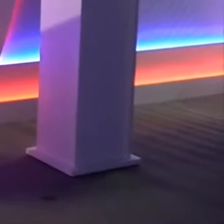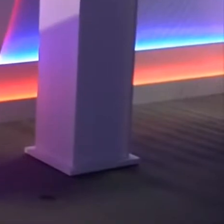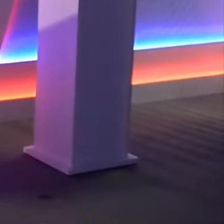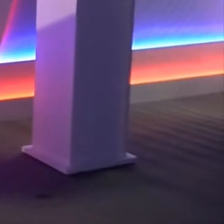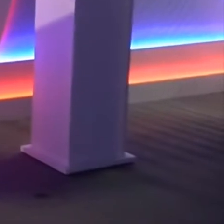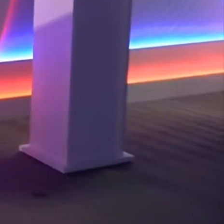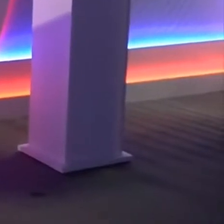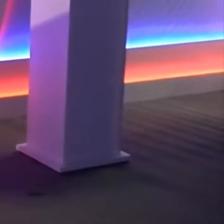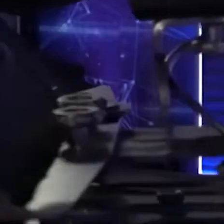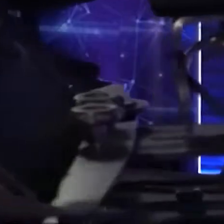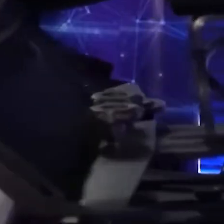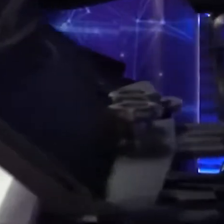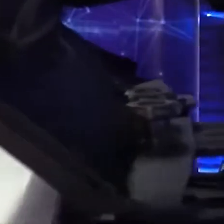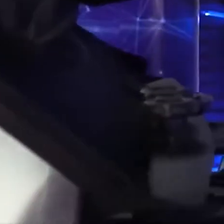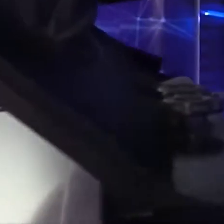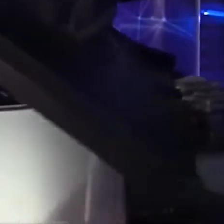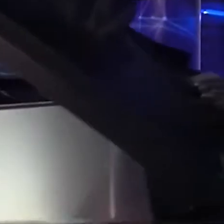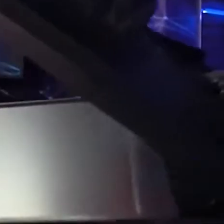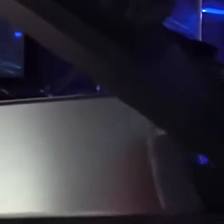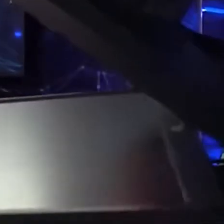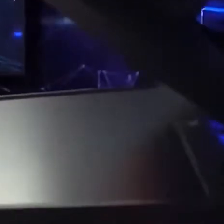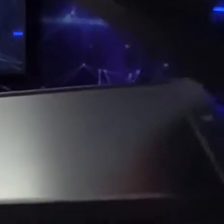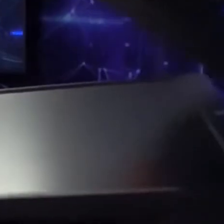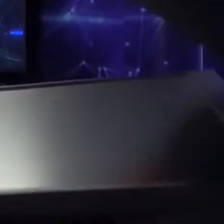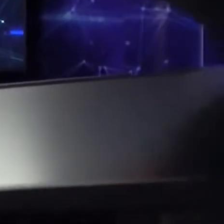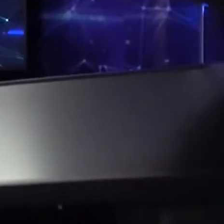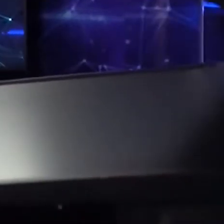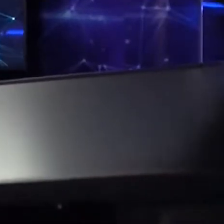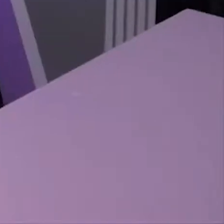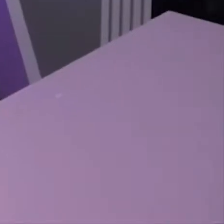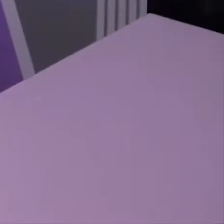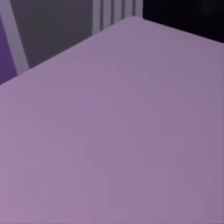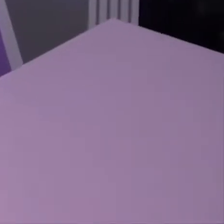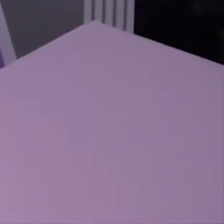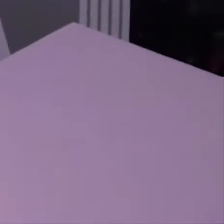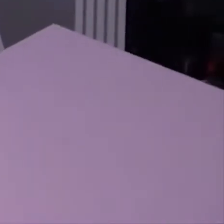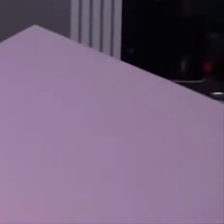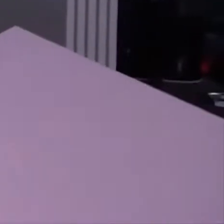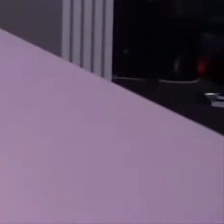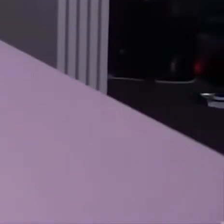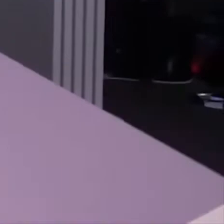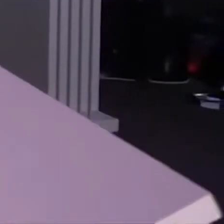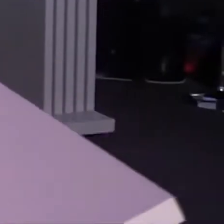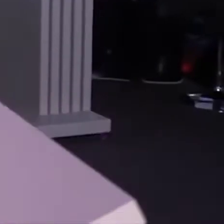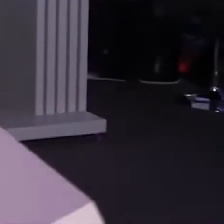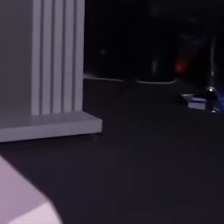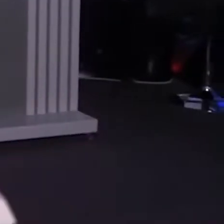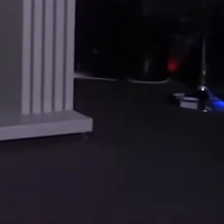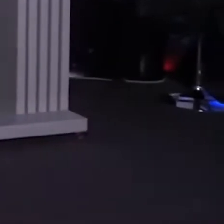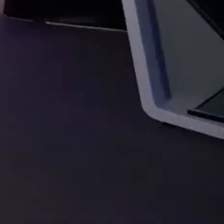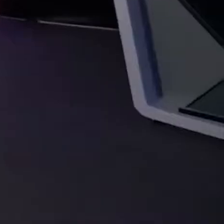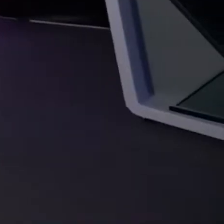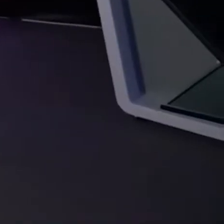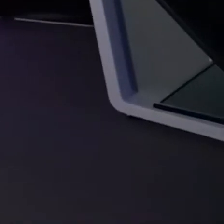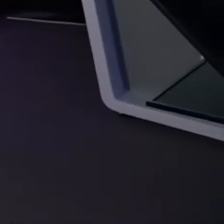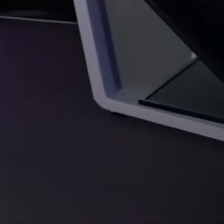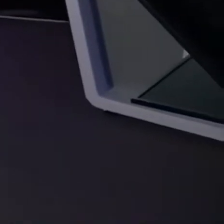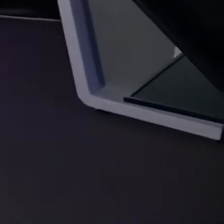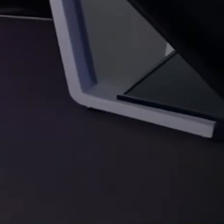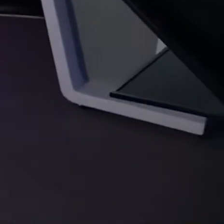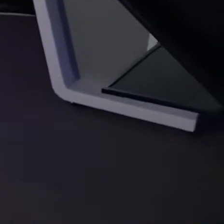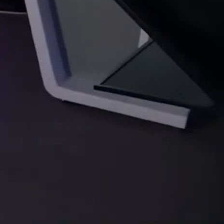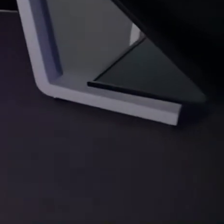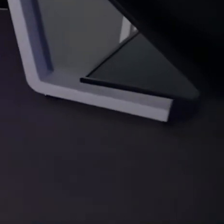A partir de agora, o Santa Cruz Online, em parceria com os portais e emissoras de rádio, passa a apresentar o